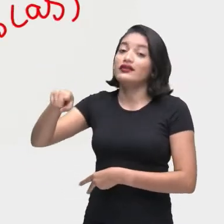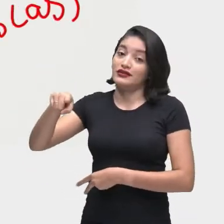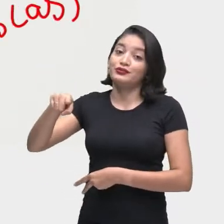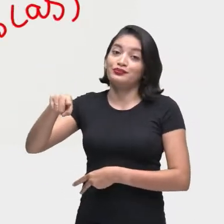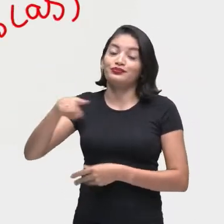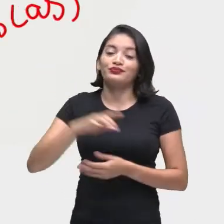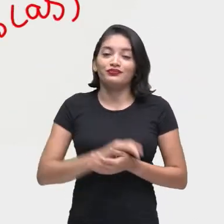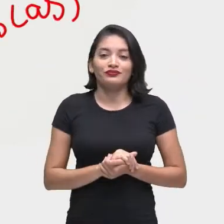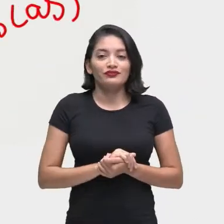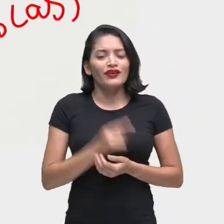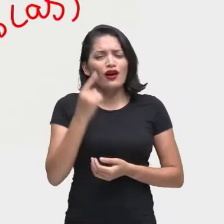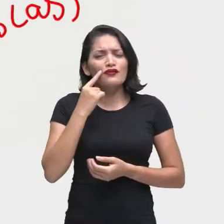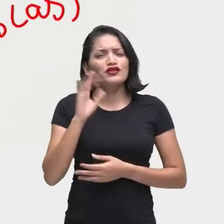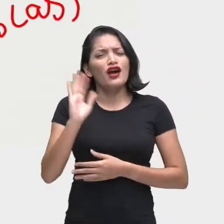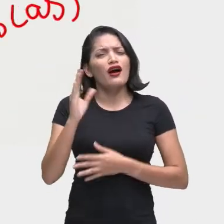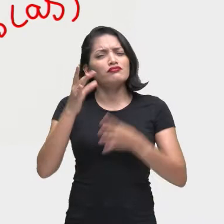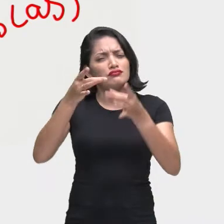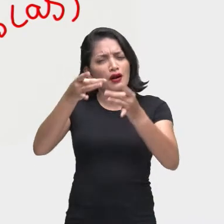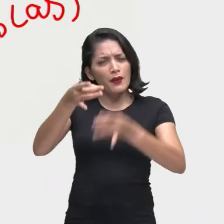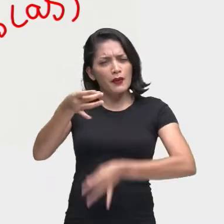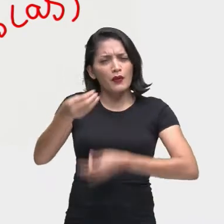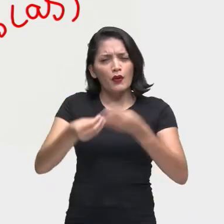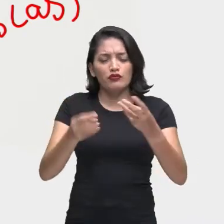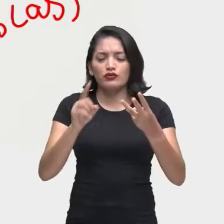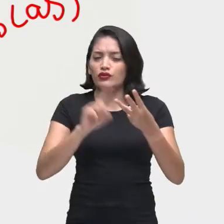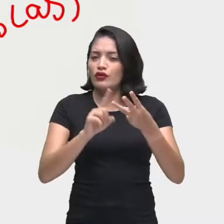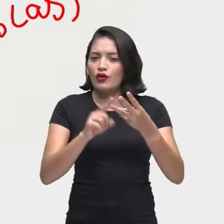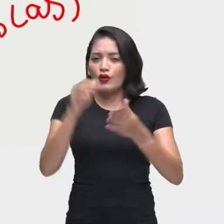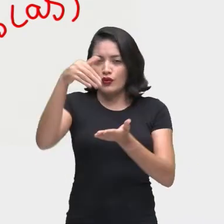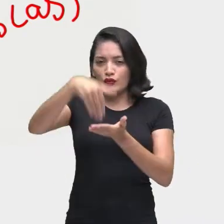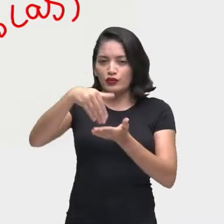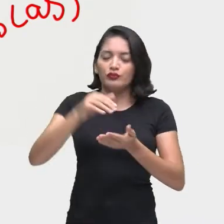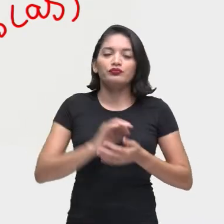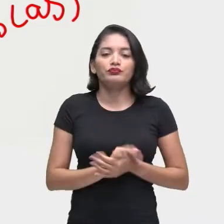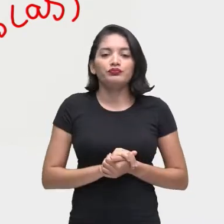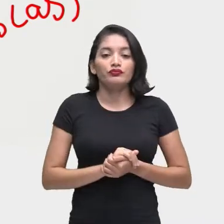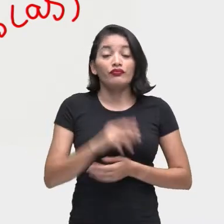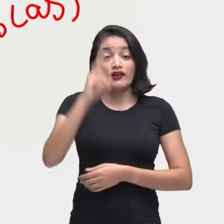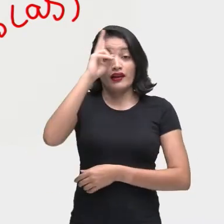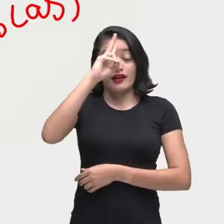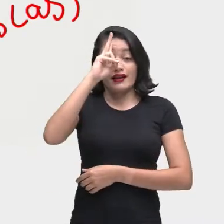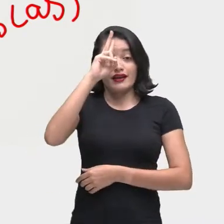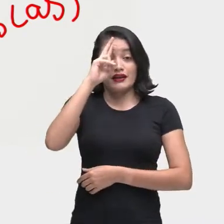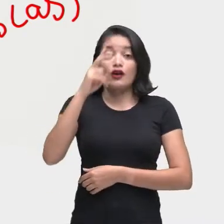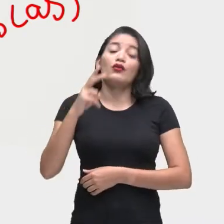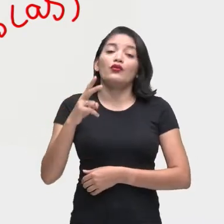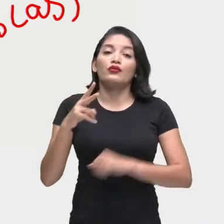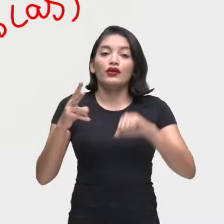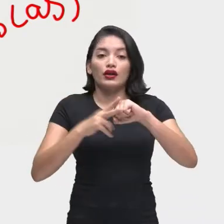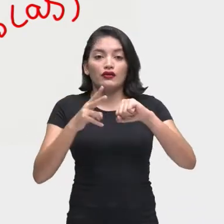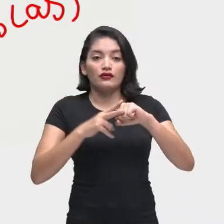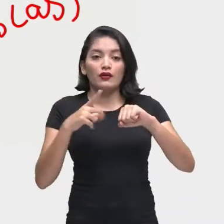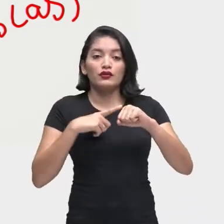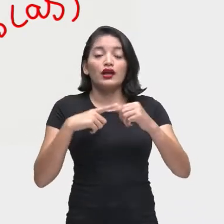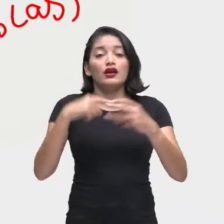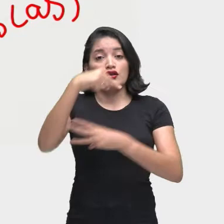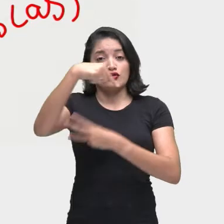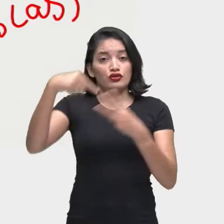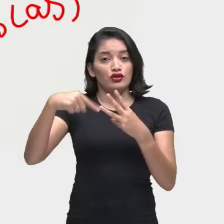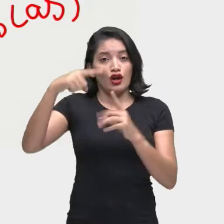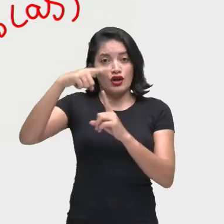a gente vai já ver um pouquinho mais sobre esse último aqui tudo bem então lembrando vamos subir têm essas três formas três